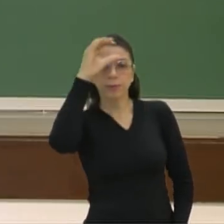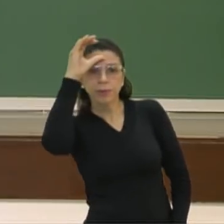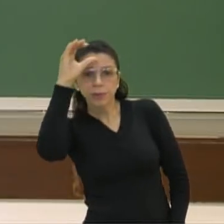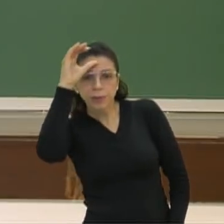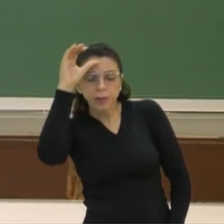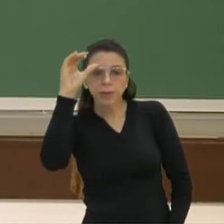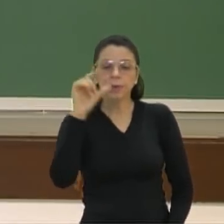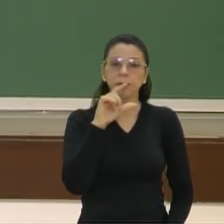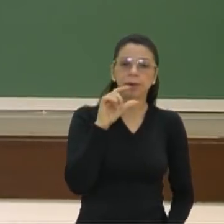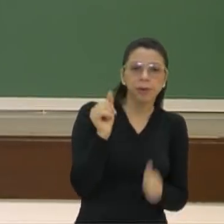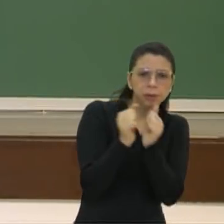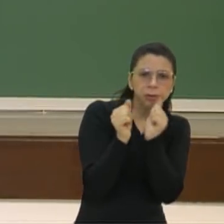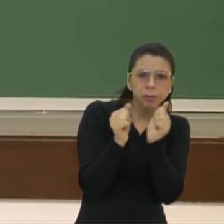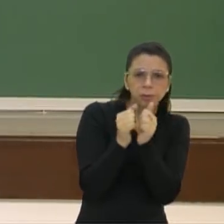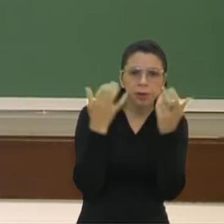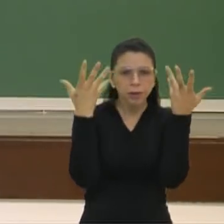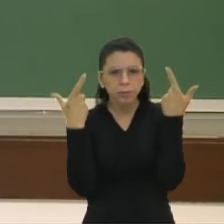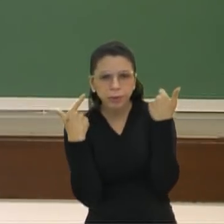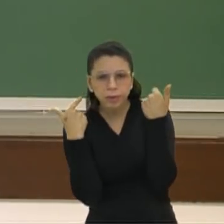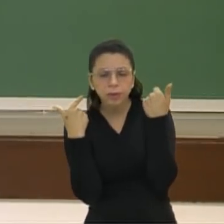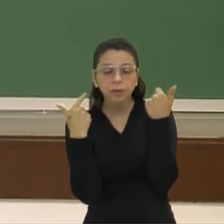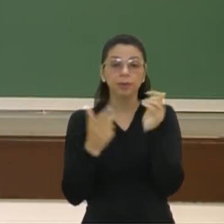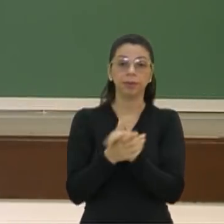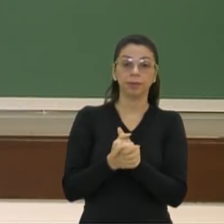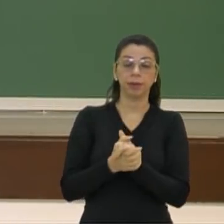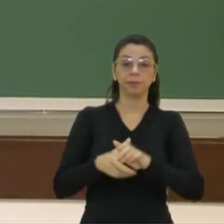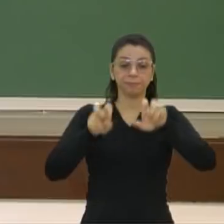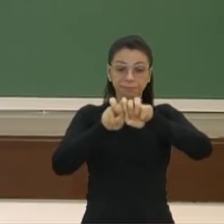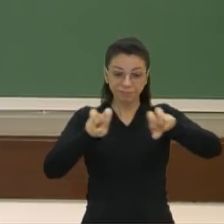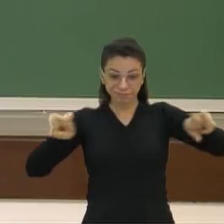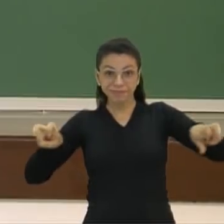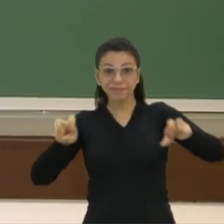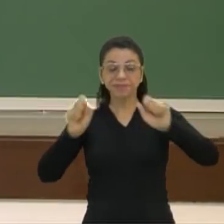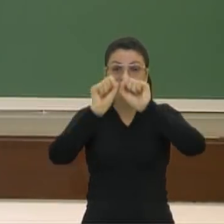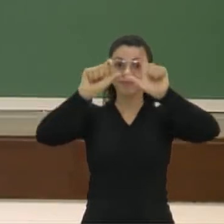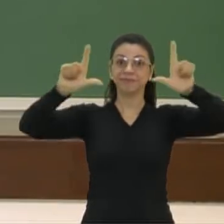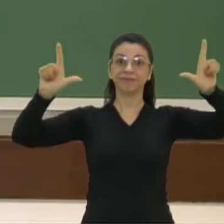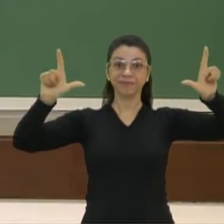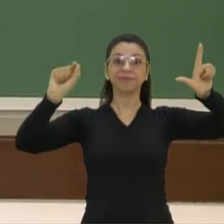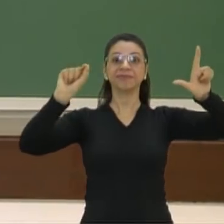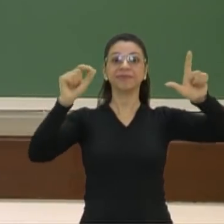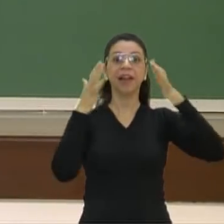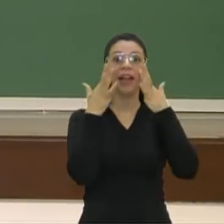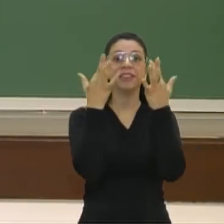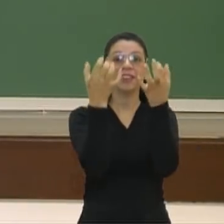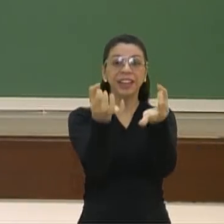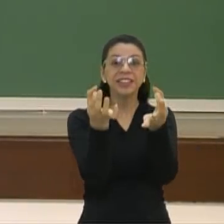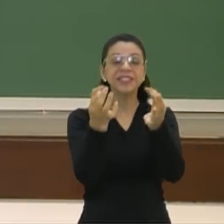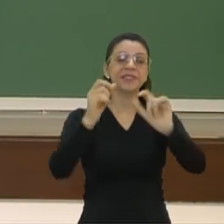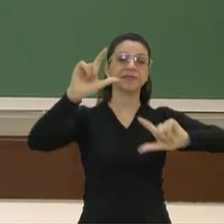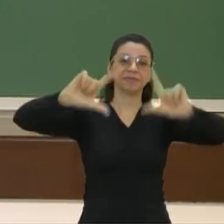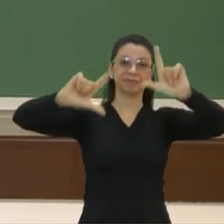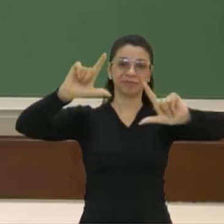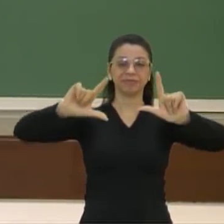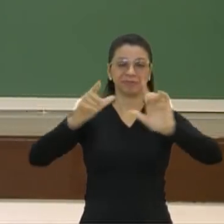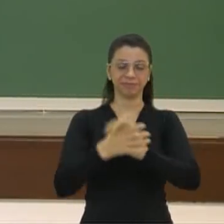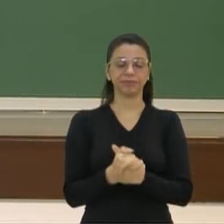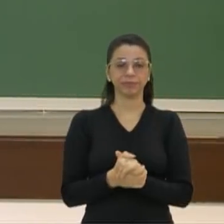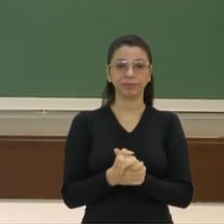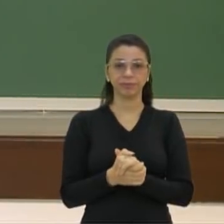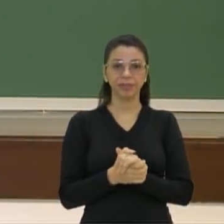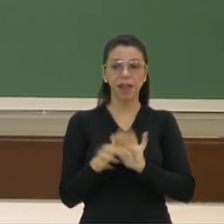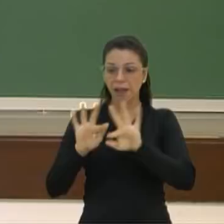você assistindo a aula? Estão no sofá, todo mundo prestando atenção? Eu adoro quando as famílias estão participando com vocês. Todo mundo